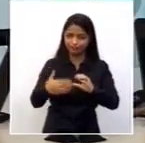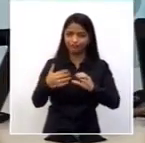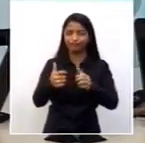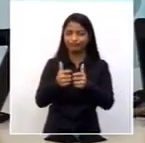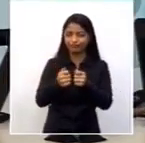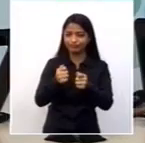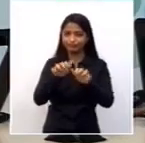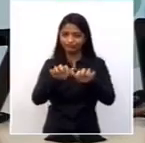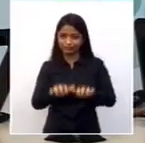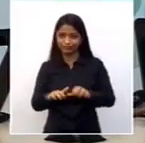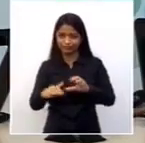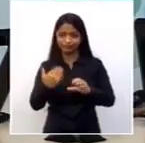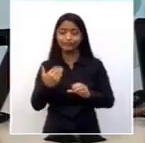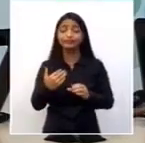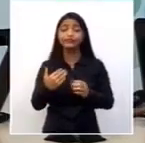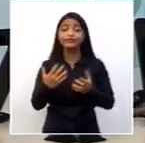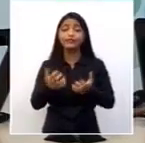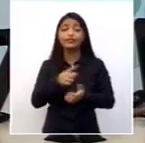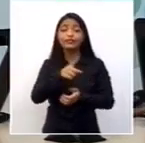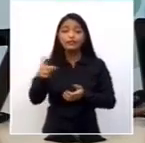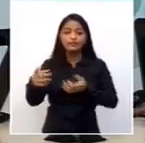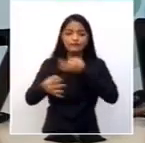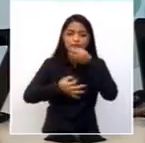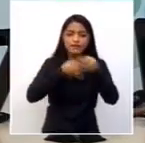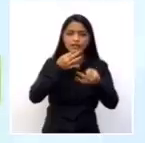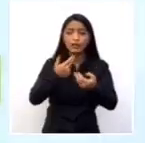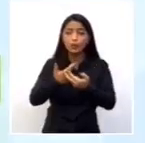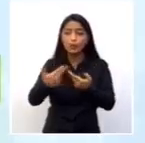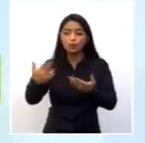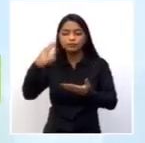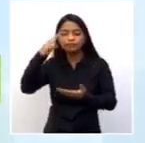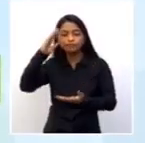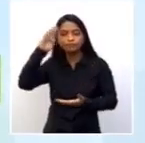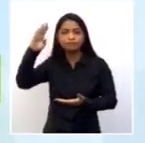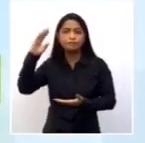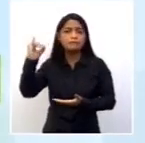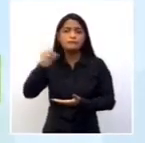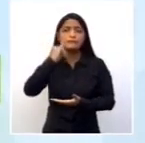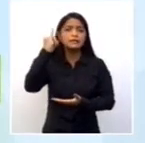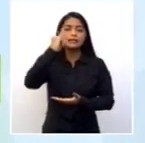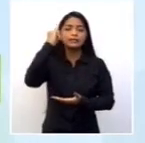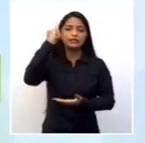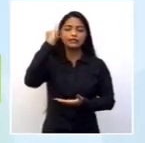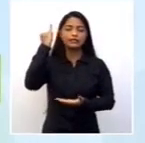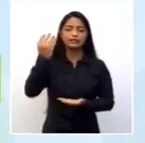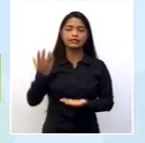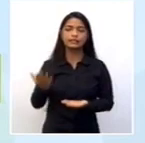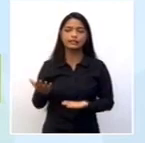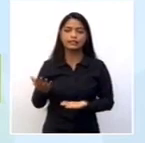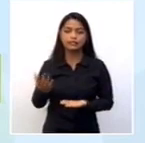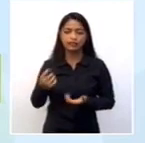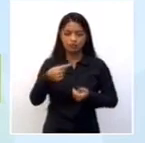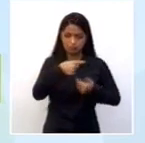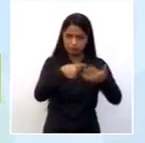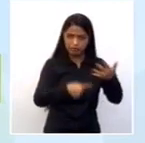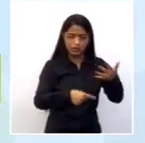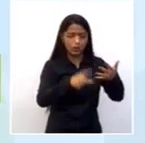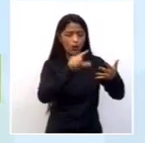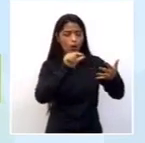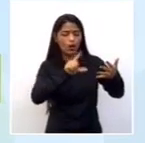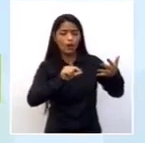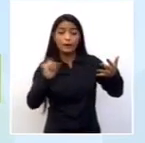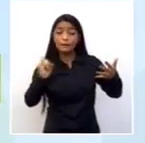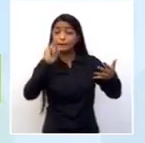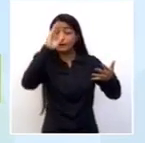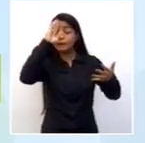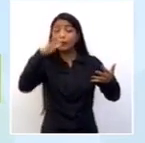comentassem agora quais são os pontos mais relevantes, o que vocês destacam como mais importante desses pontos que foram apresentados